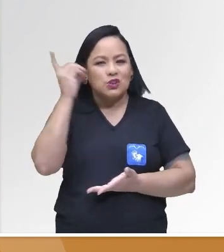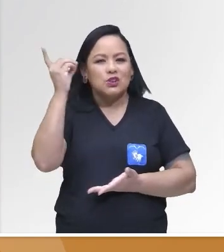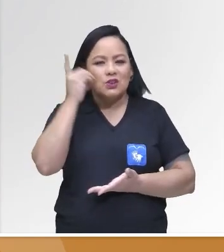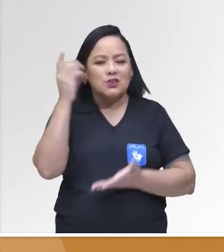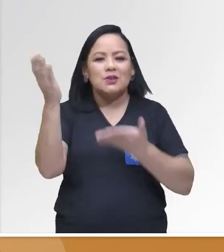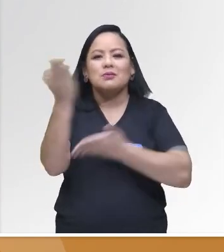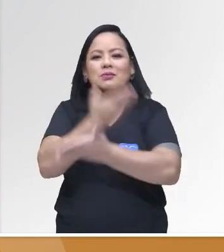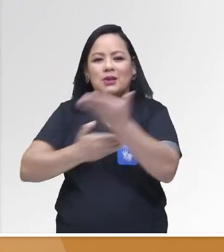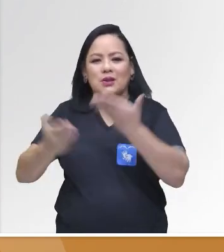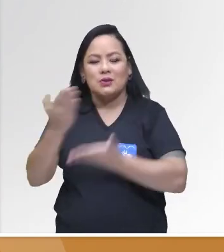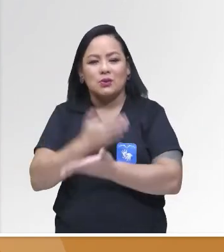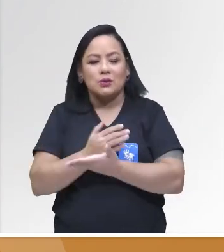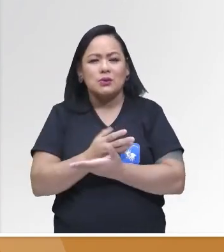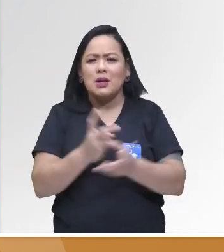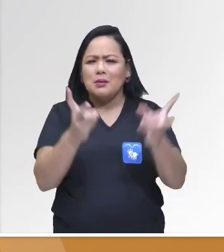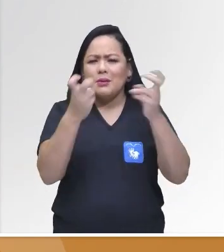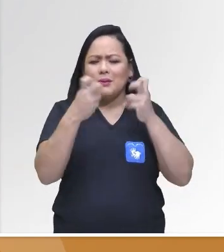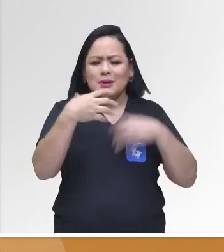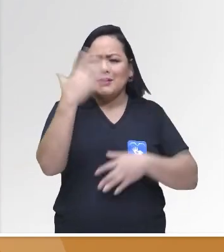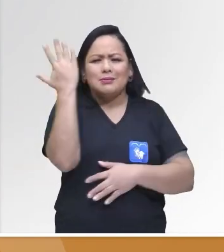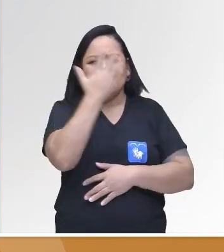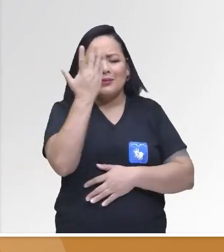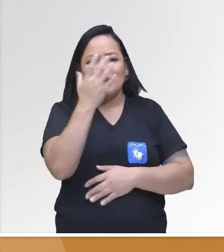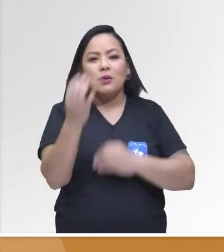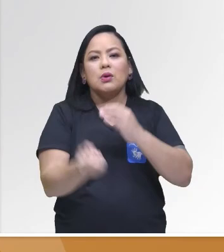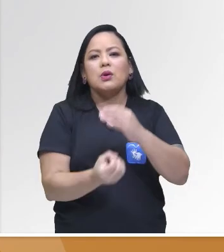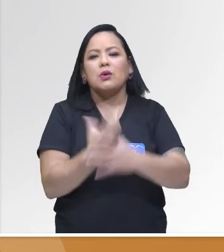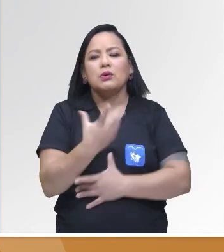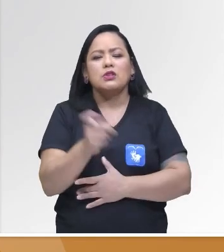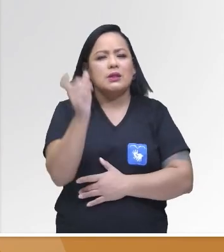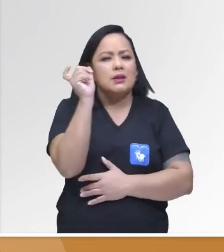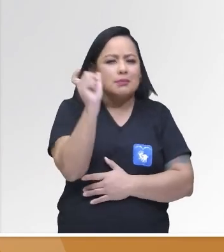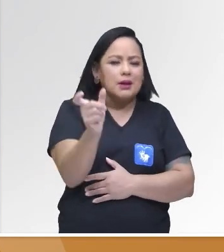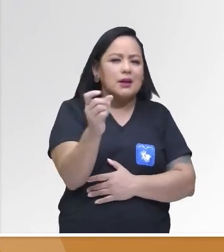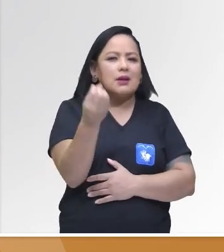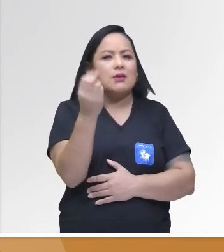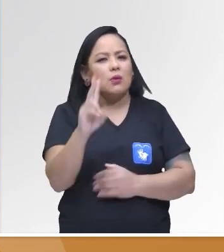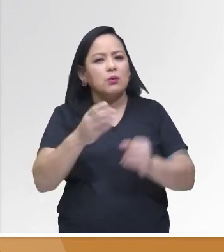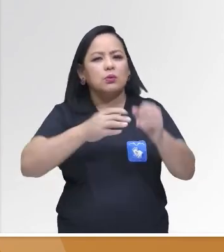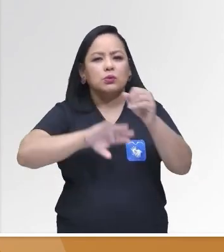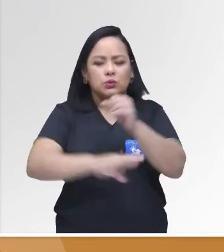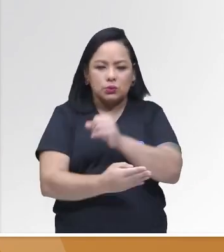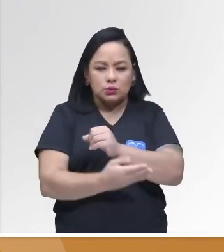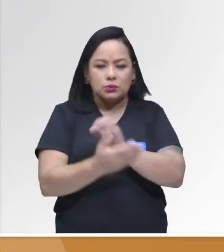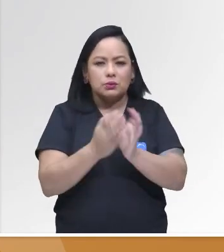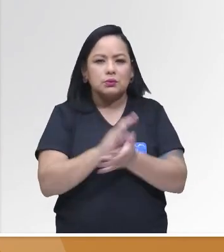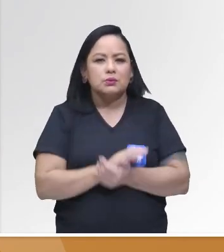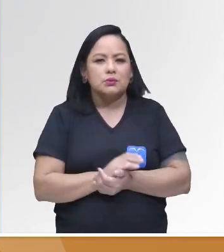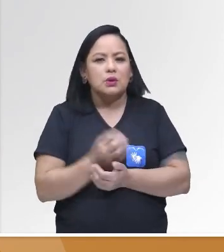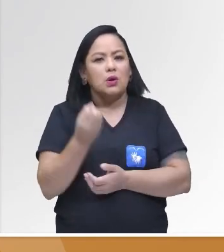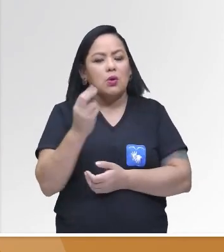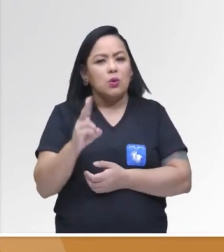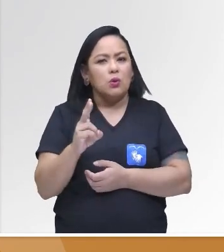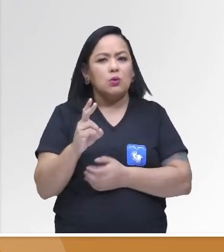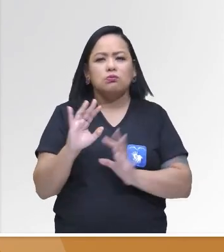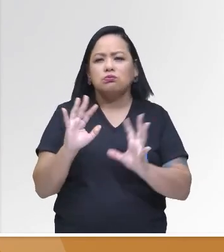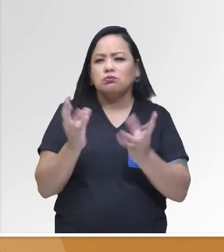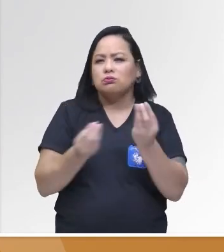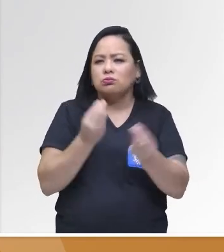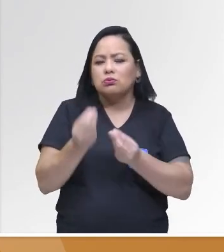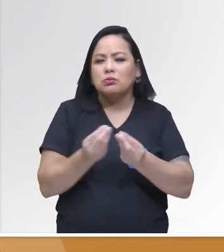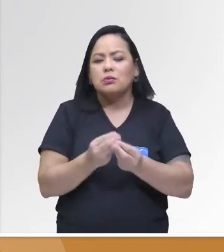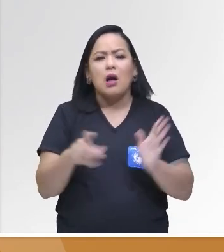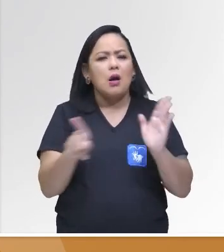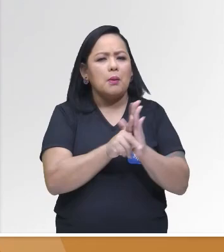dia, sem nos darmos conta que a origem daquele termo, daquele costume ou daquele hábito não é